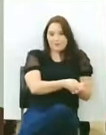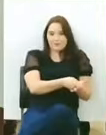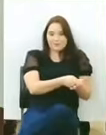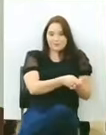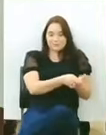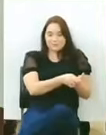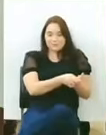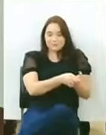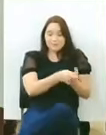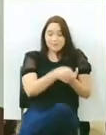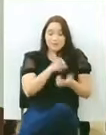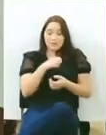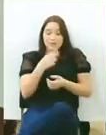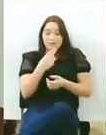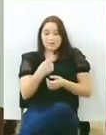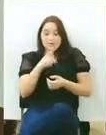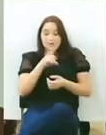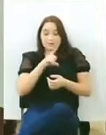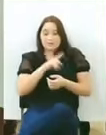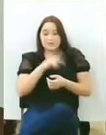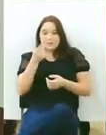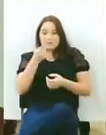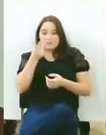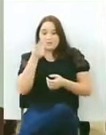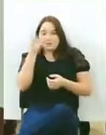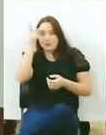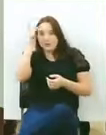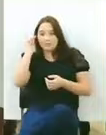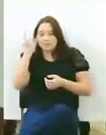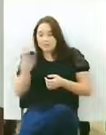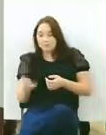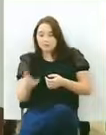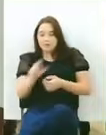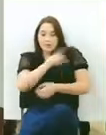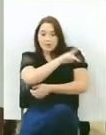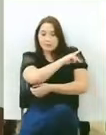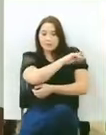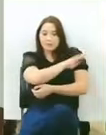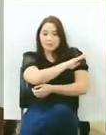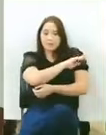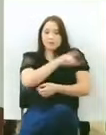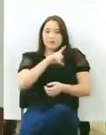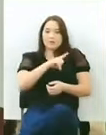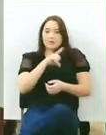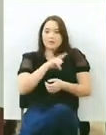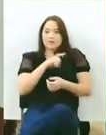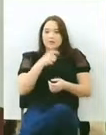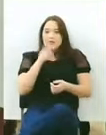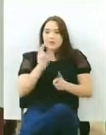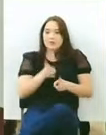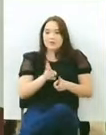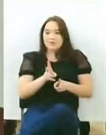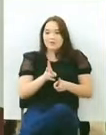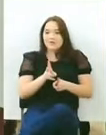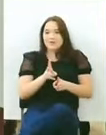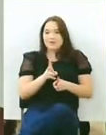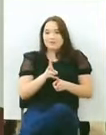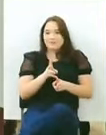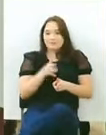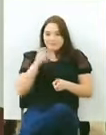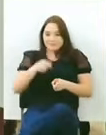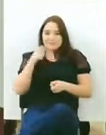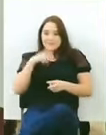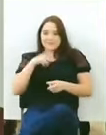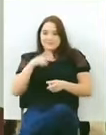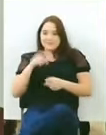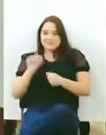pressionado a fazer. Nós não podemos simplesmente dizer que um irmão deve ser presbítero e ficar pegando no pé dele o tempo